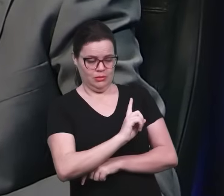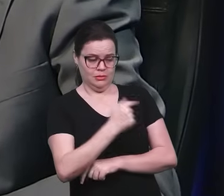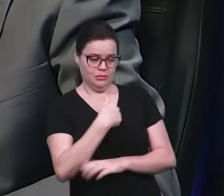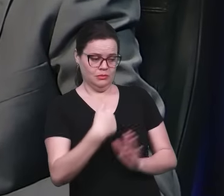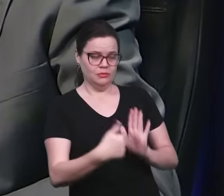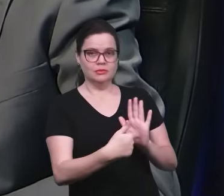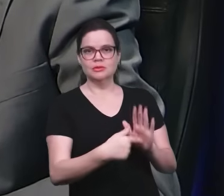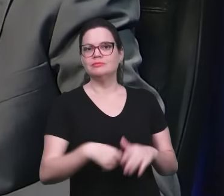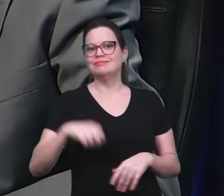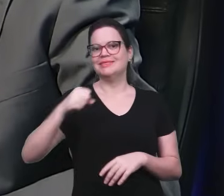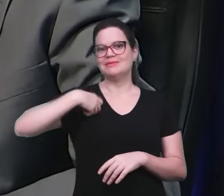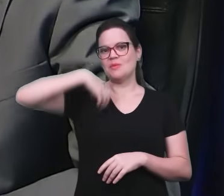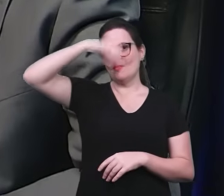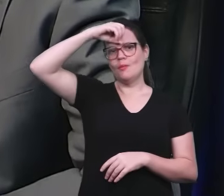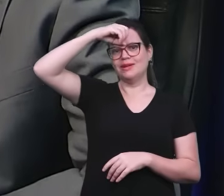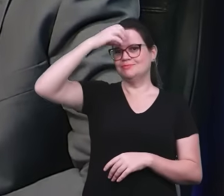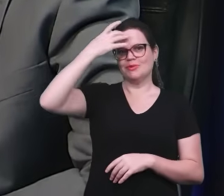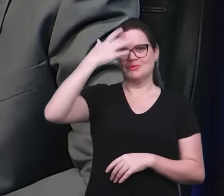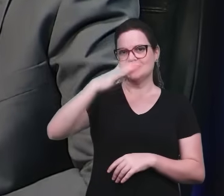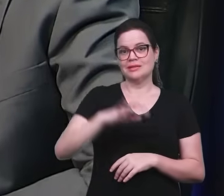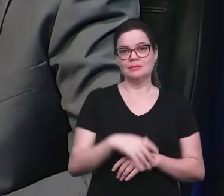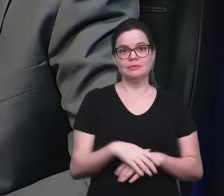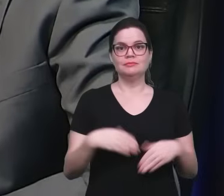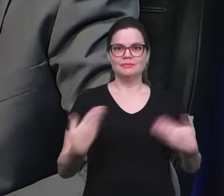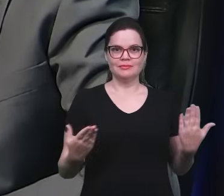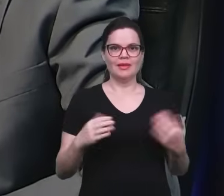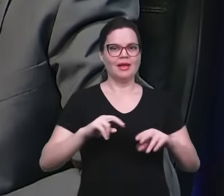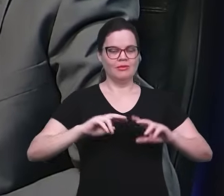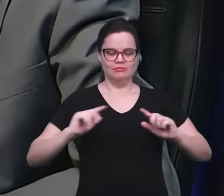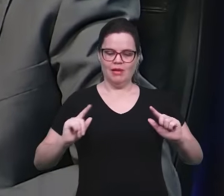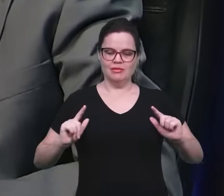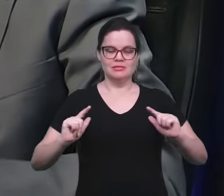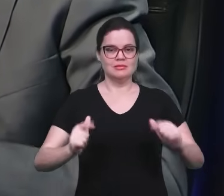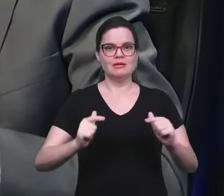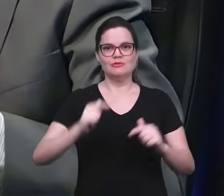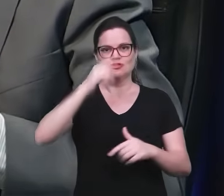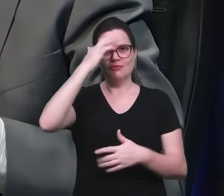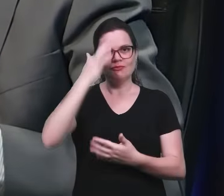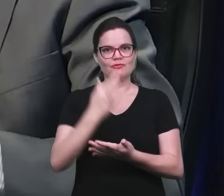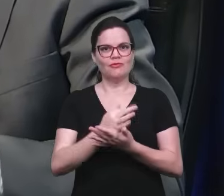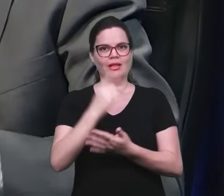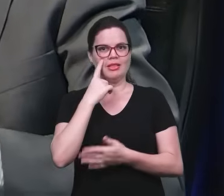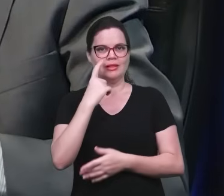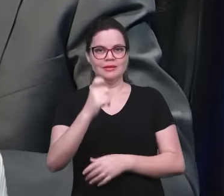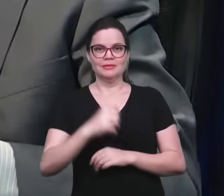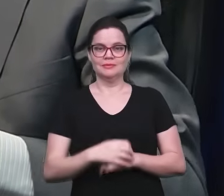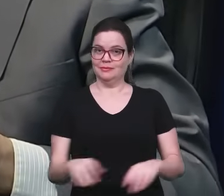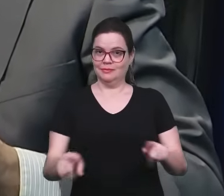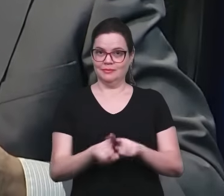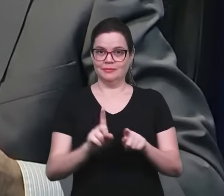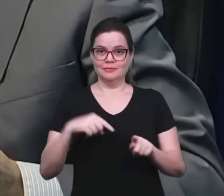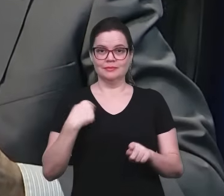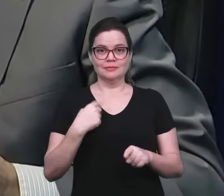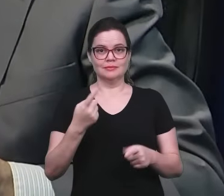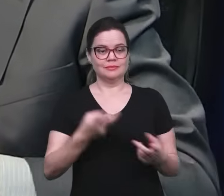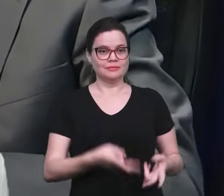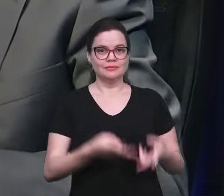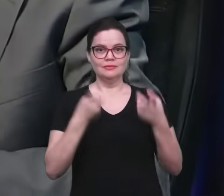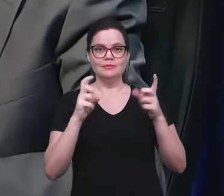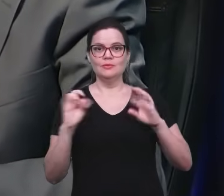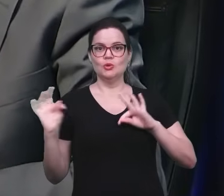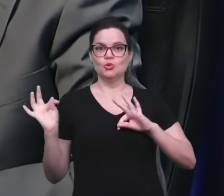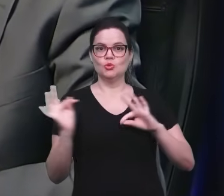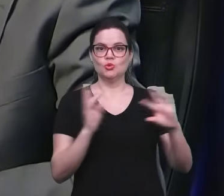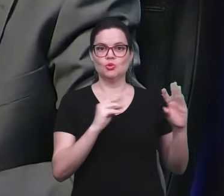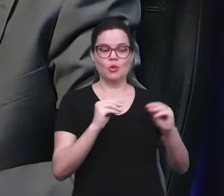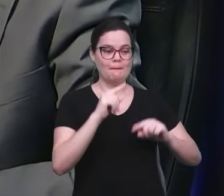sem saber onde era, né? É um ato de fé muito interessante, né? Então, E nós vemos aí que ele renunciou a tudo